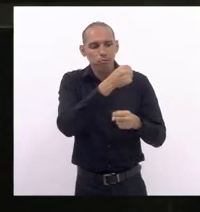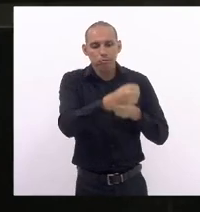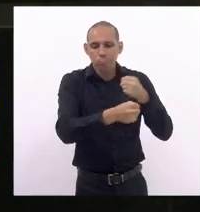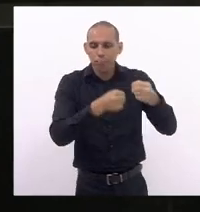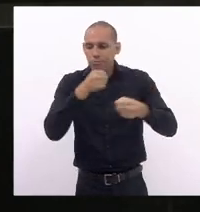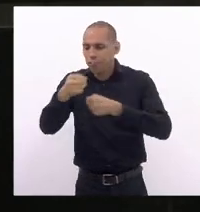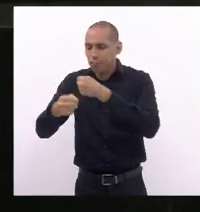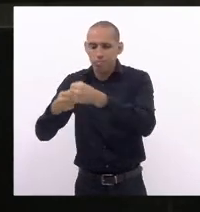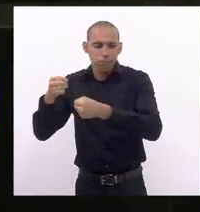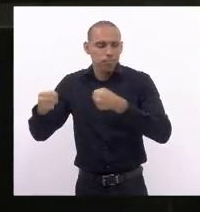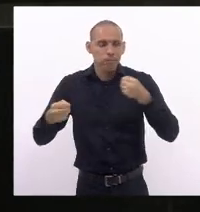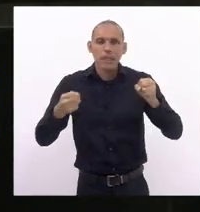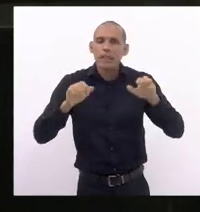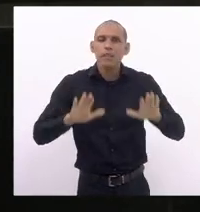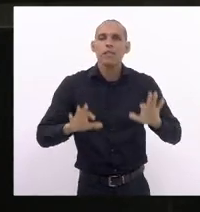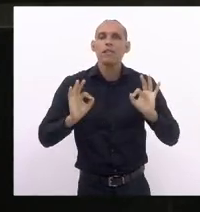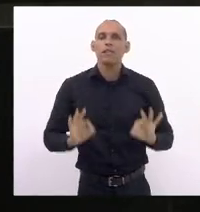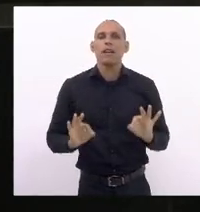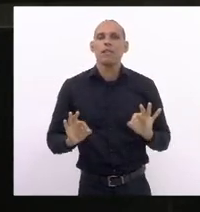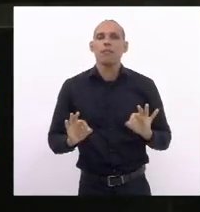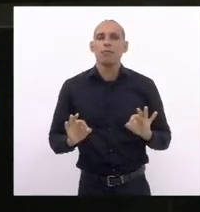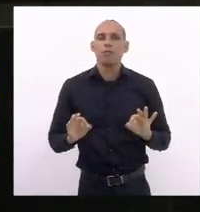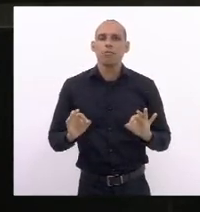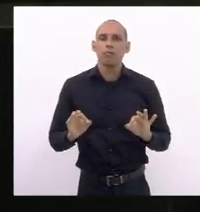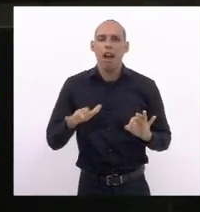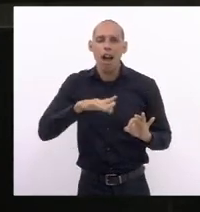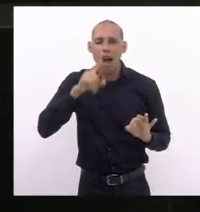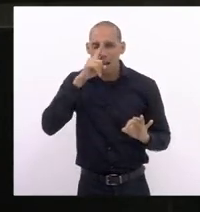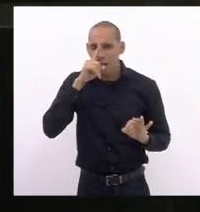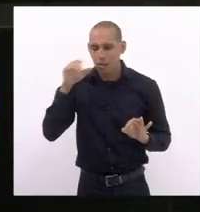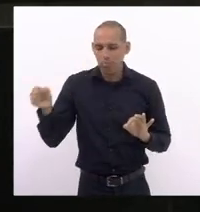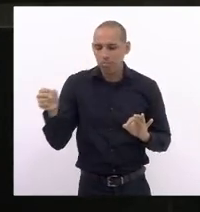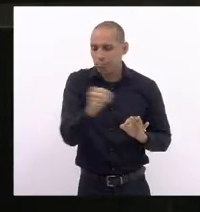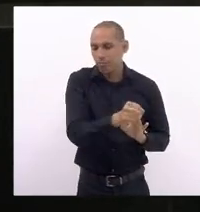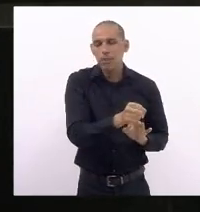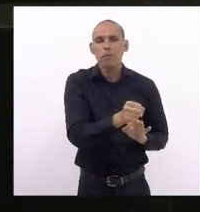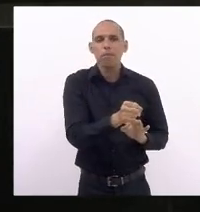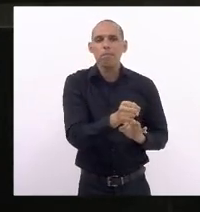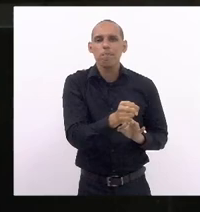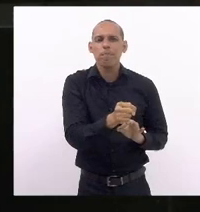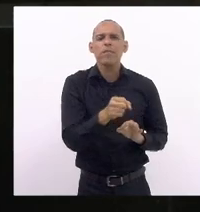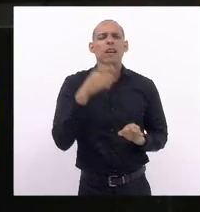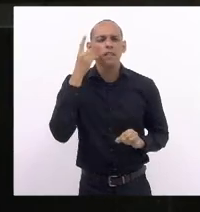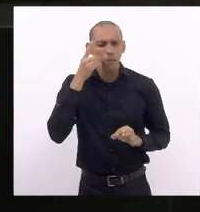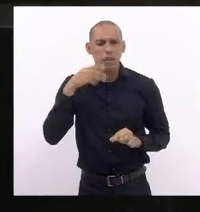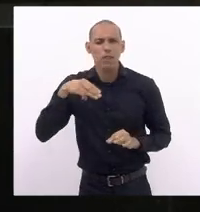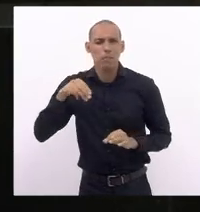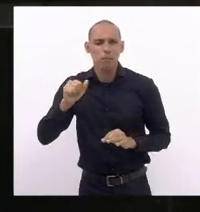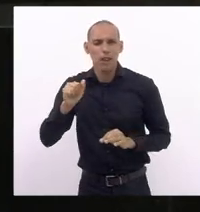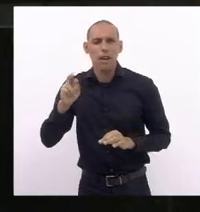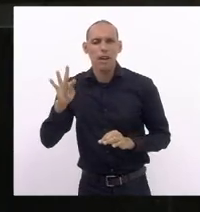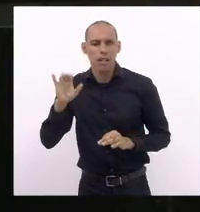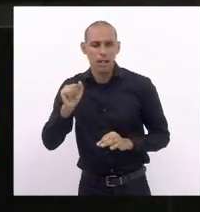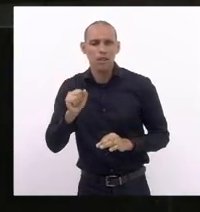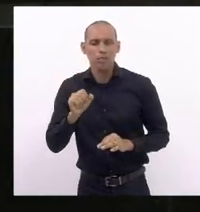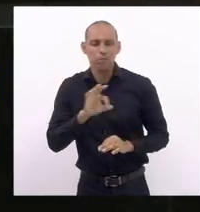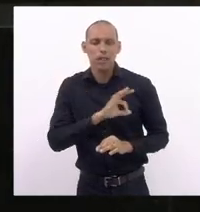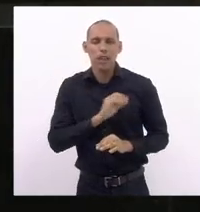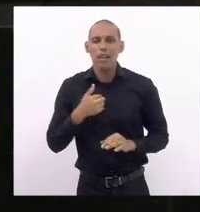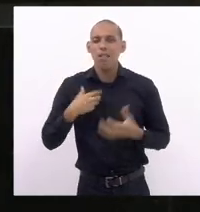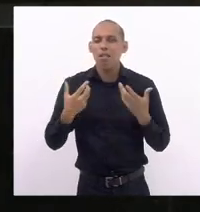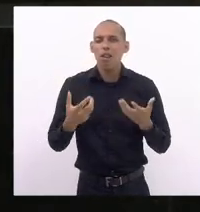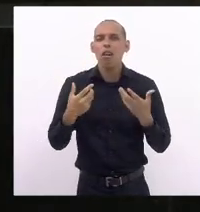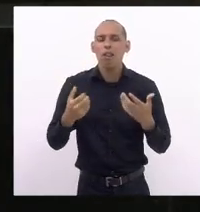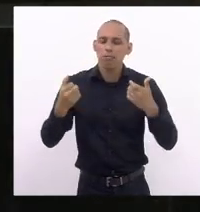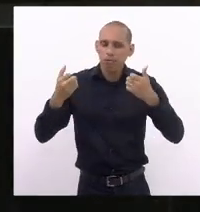Estado em área de risco. Deputada Marta Rocha, eu queria hoje fazer uma manifestação